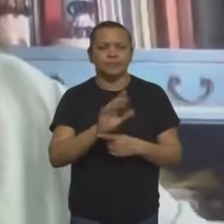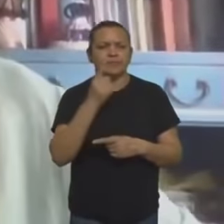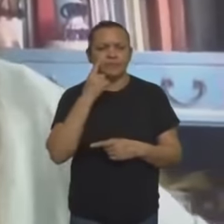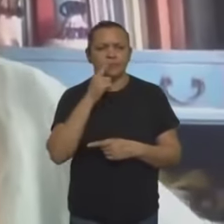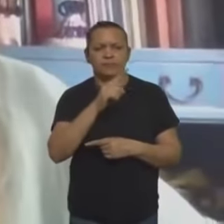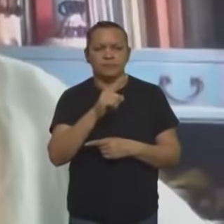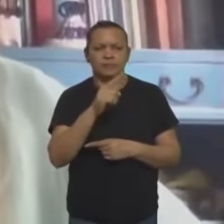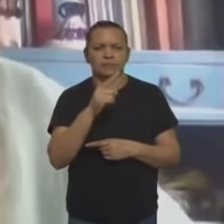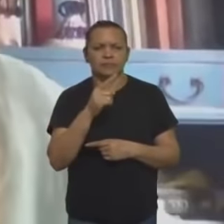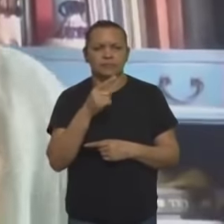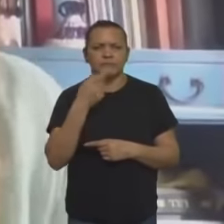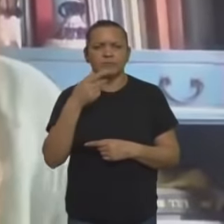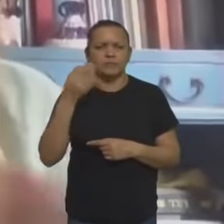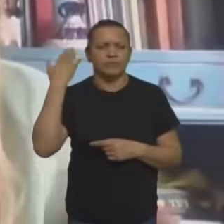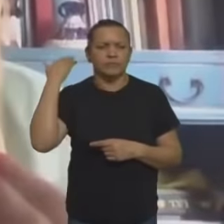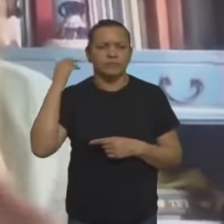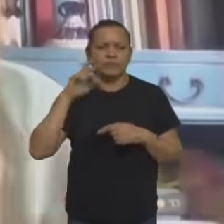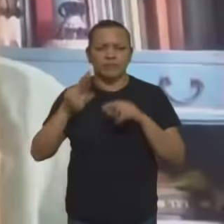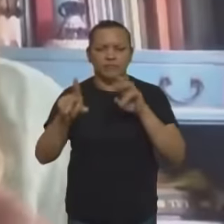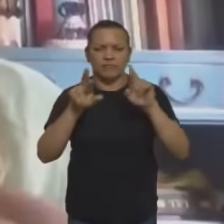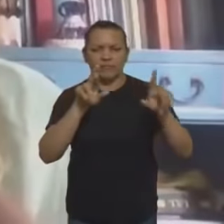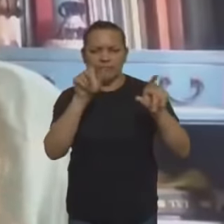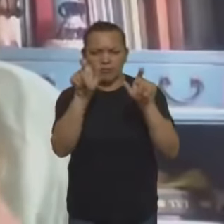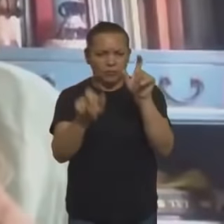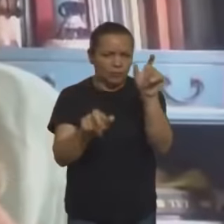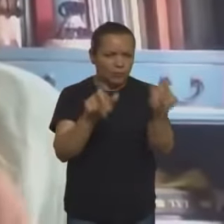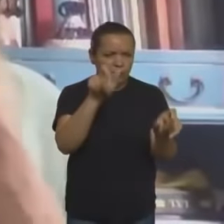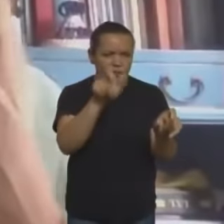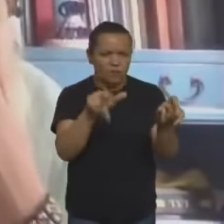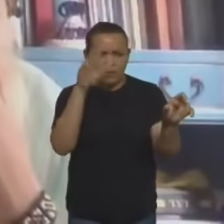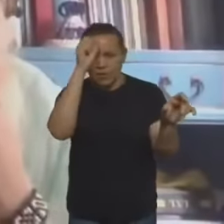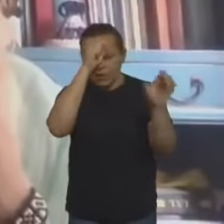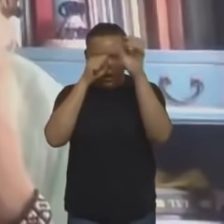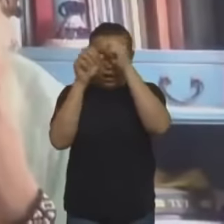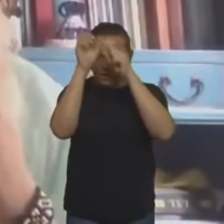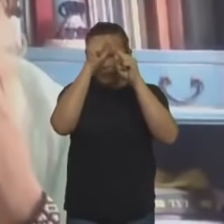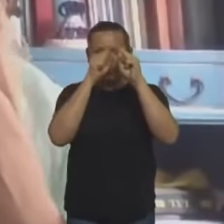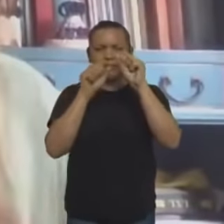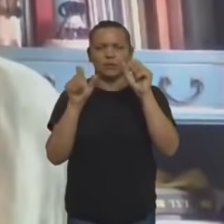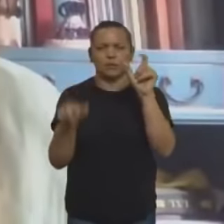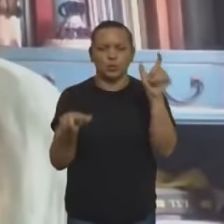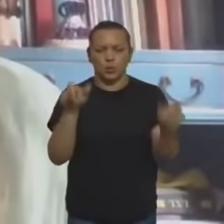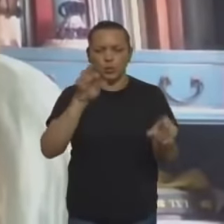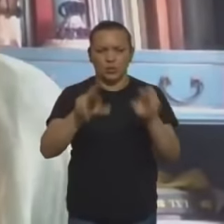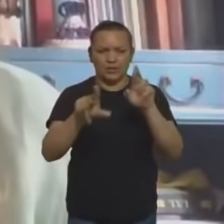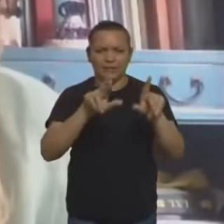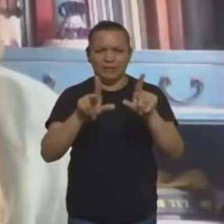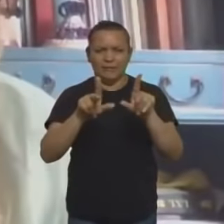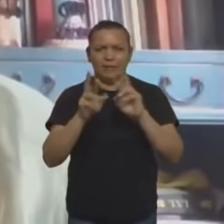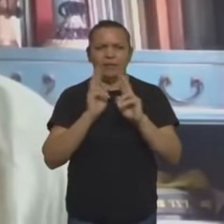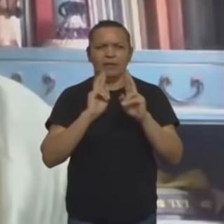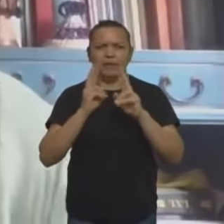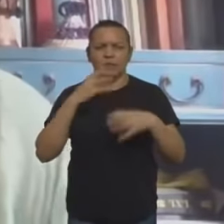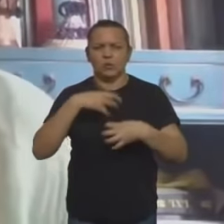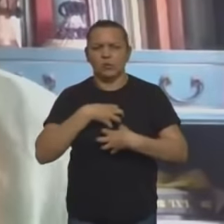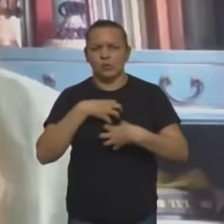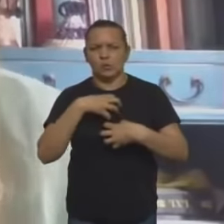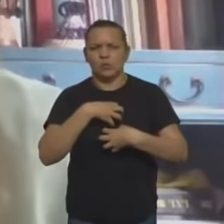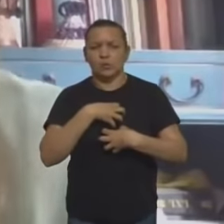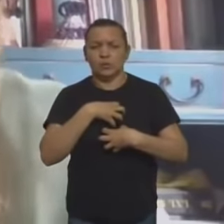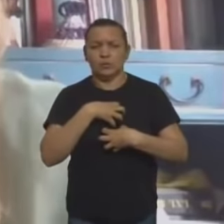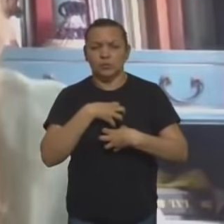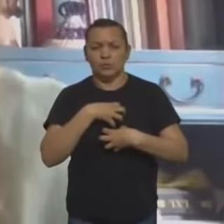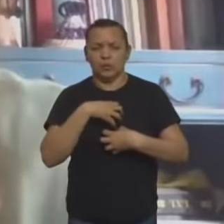aquilo que eu estava falando das diferenças de capacidades de aprendizagem também. E o que eu posso te falar em relação aos sentimentos, né,